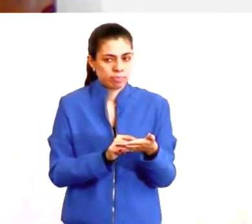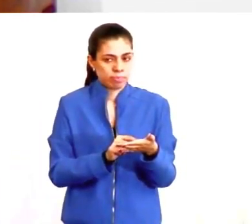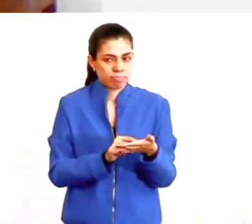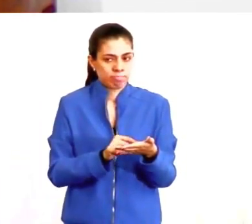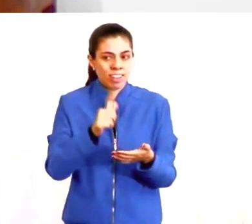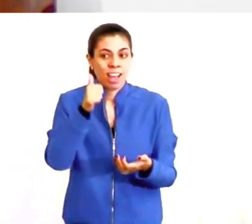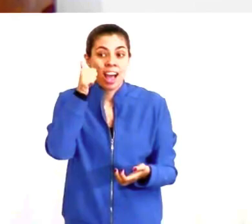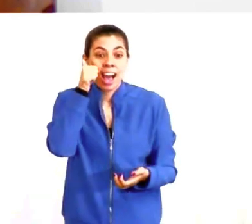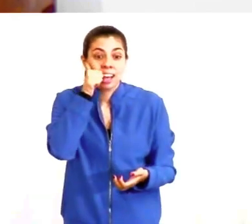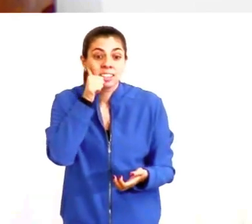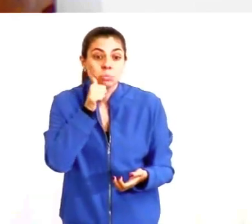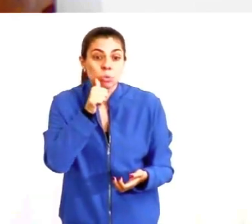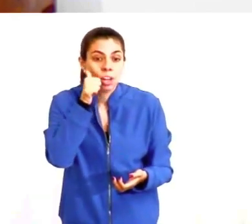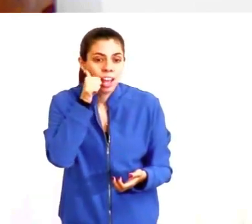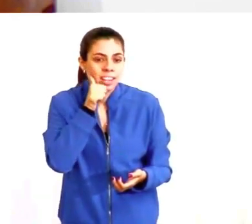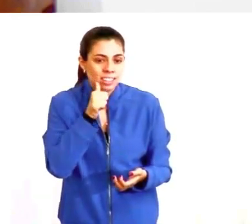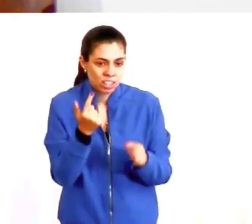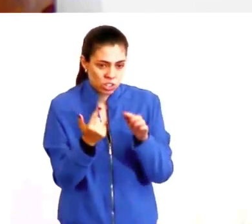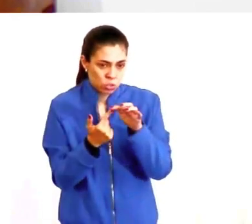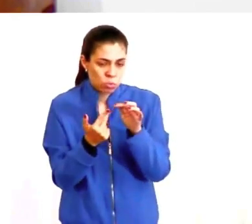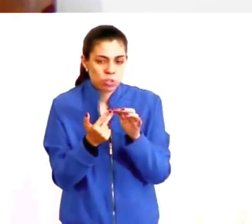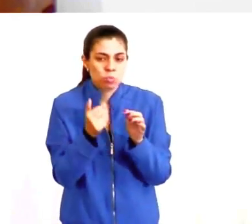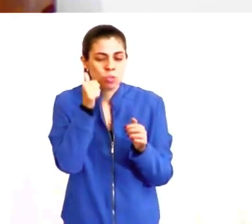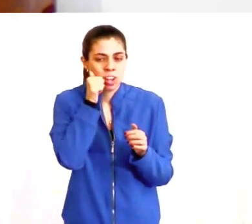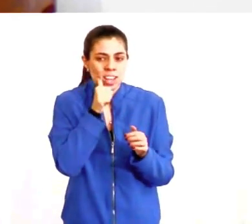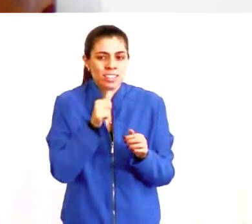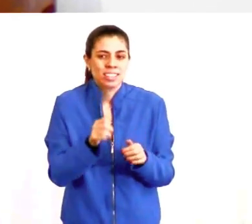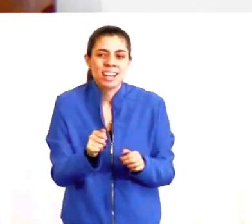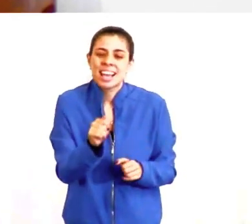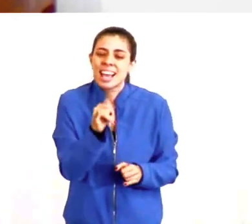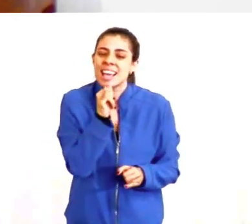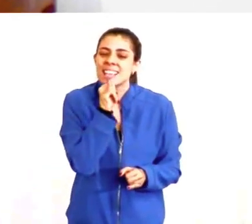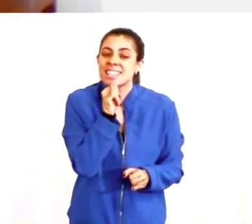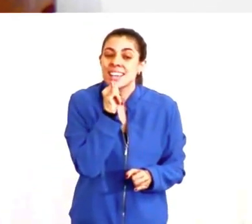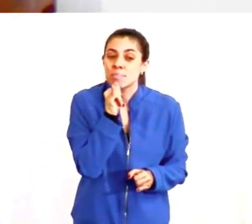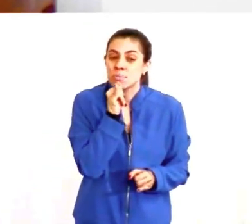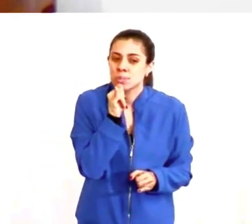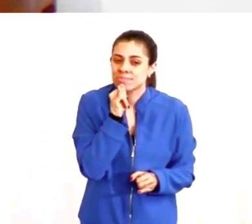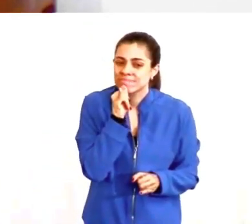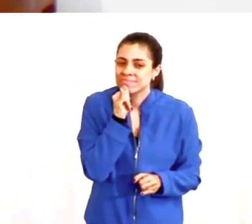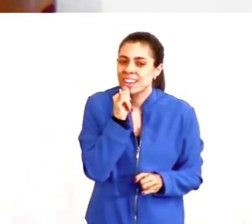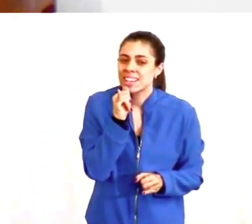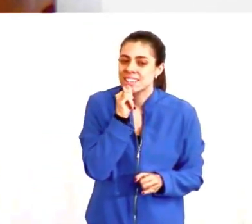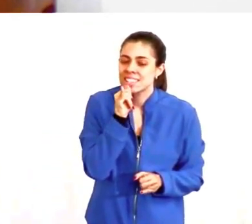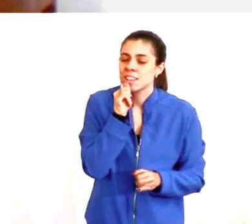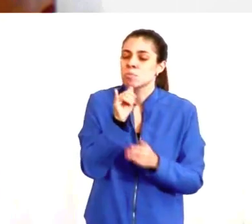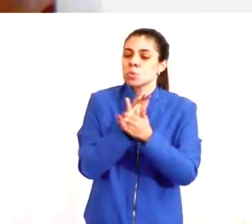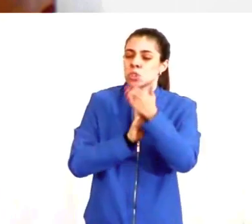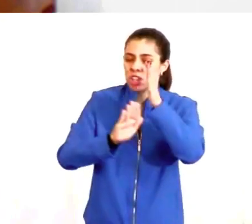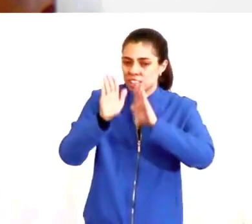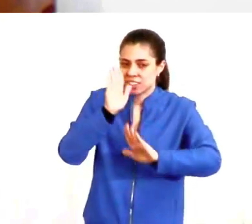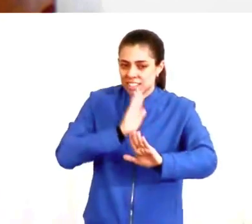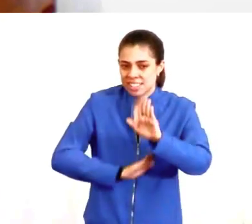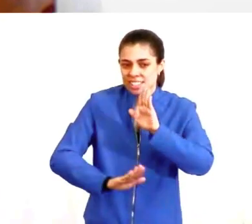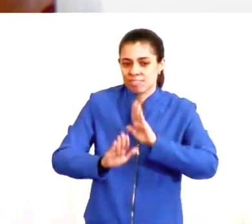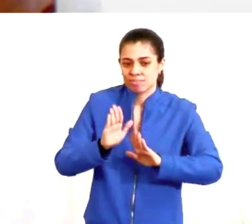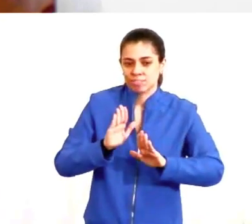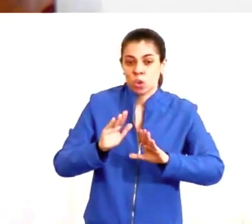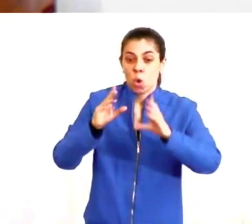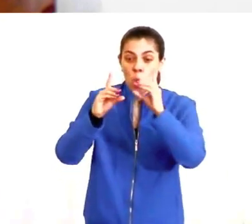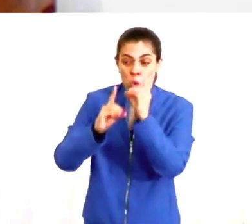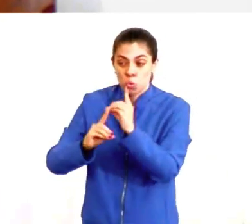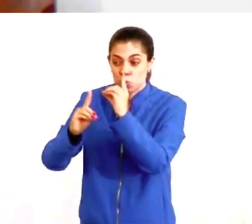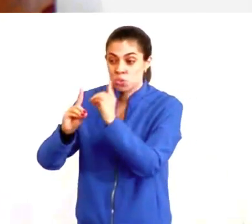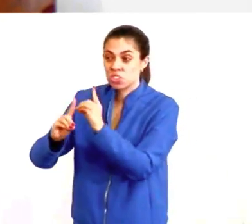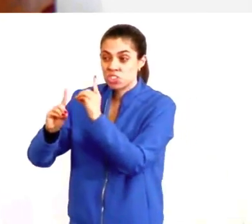primeiro exemplo de adoração. Os discípulos nos deram um grande exemplo de adoração. A igreja